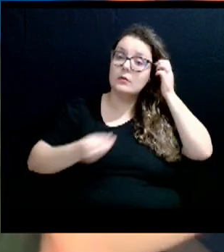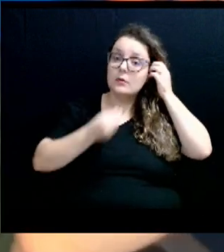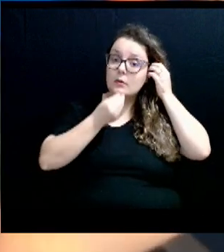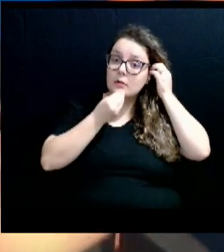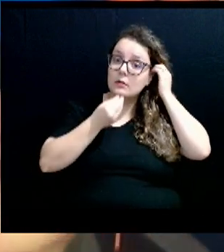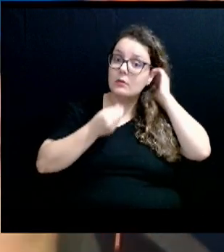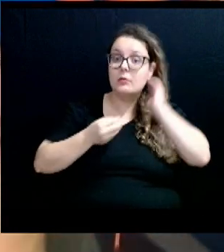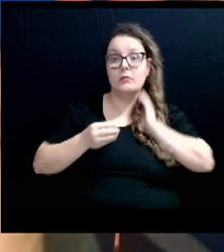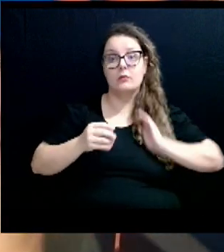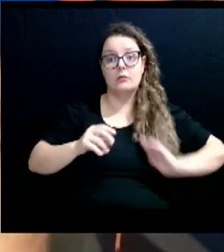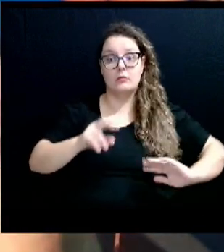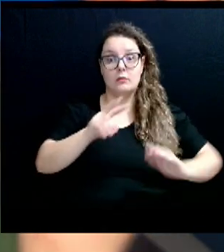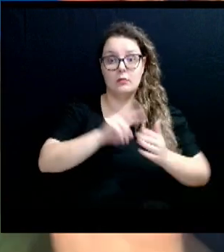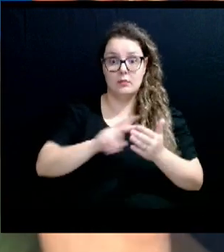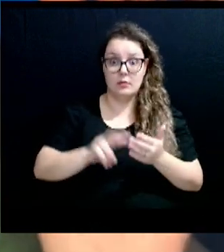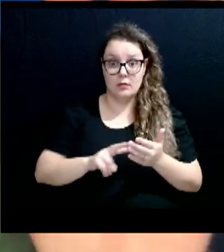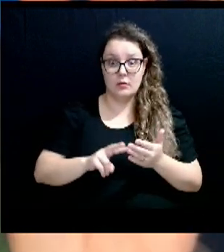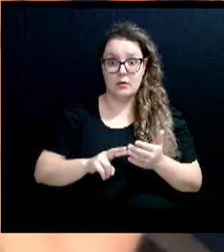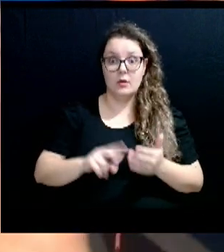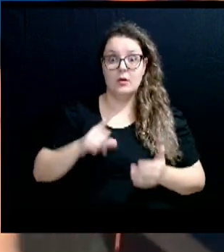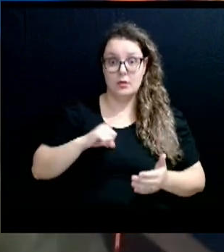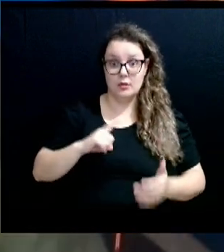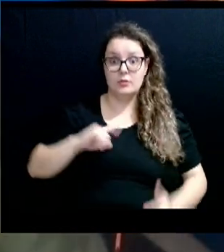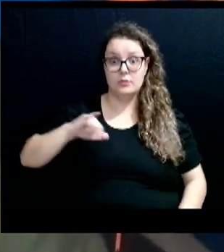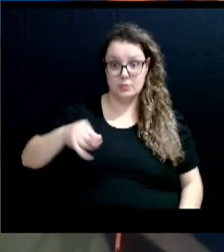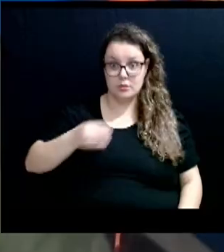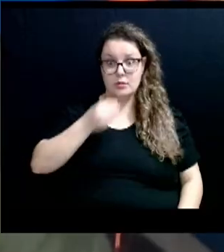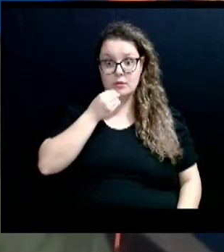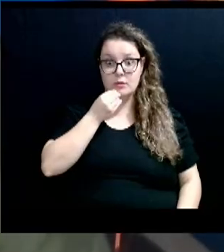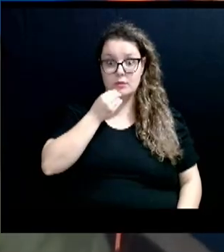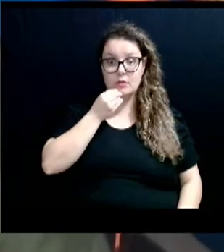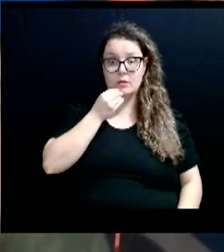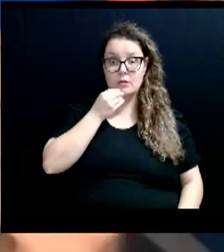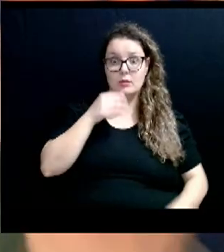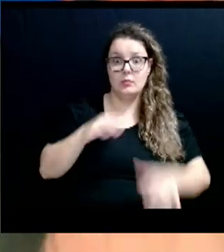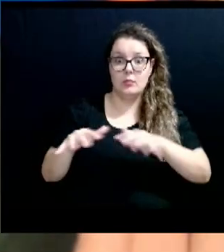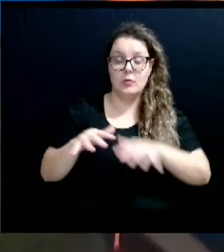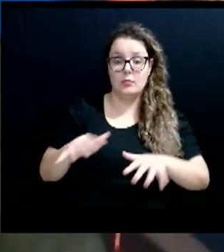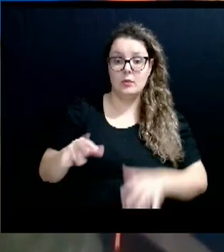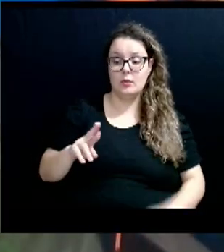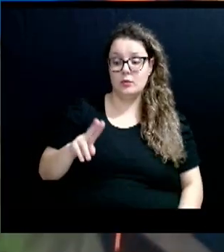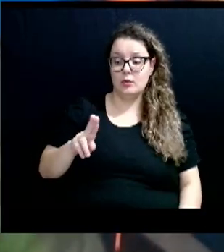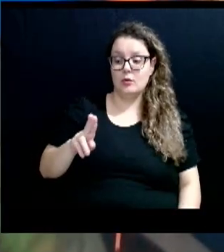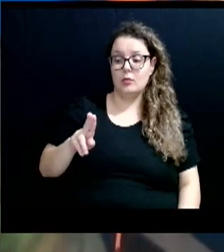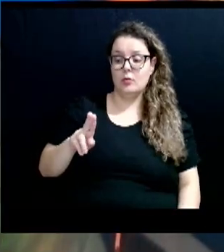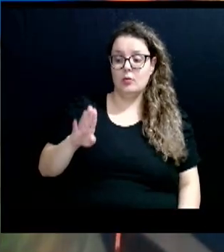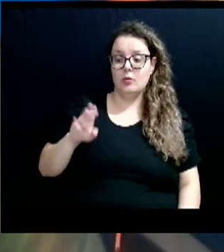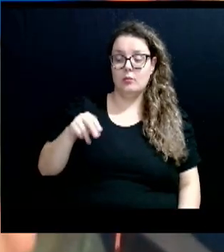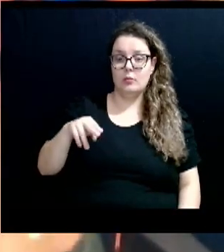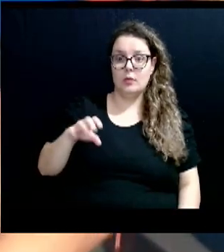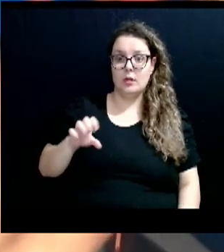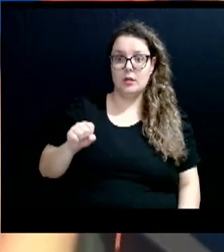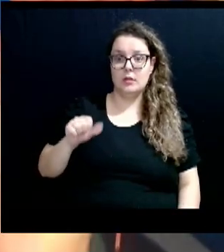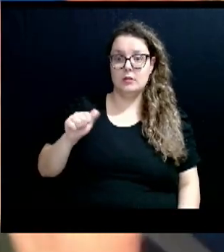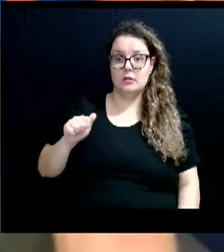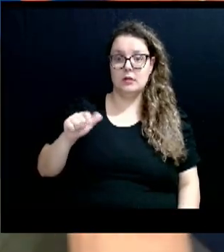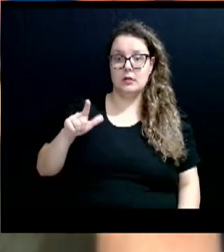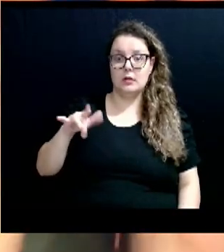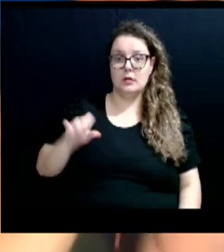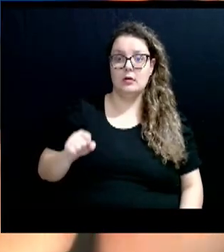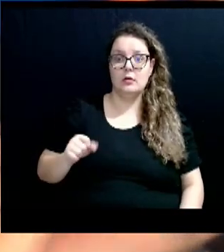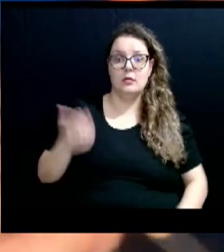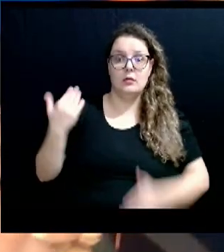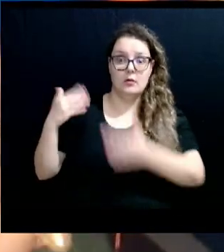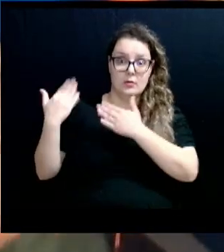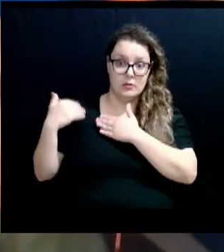para um movimento Rubem Alves que teve 2 anos atrás, que chama Quando Eu Era Criança. E ele